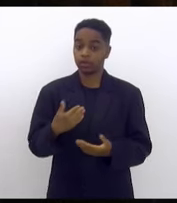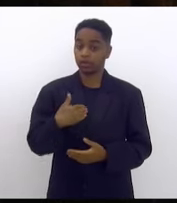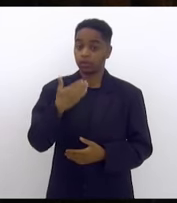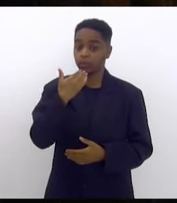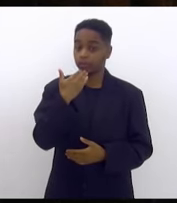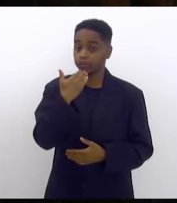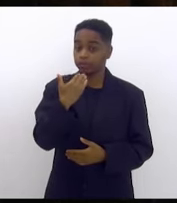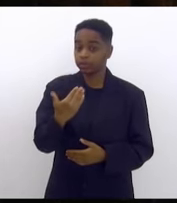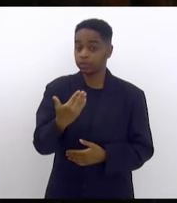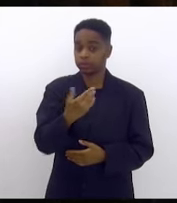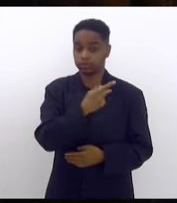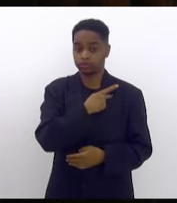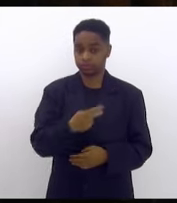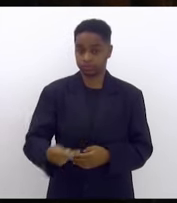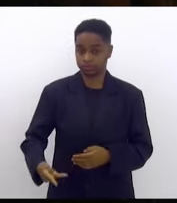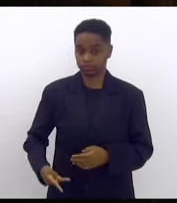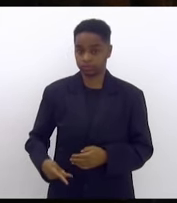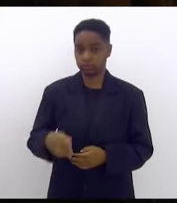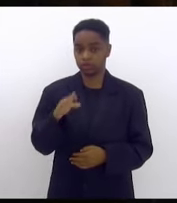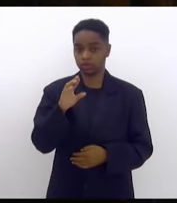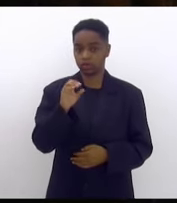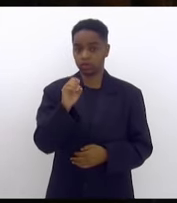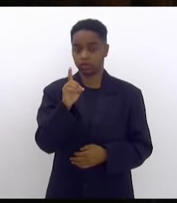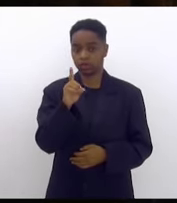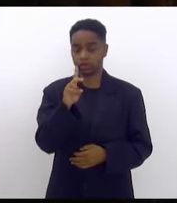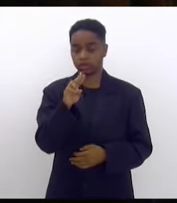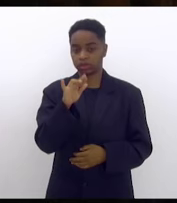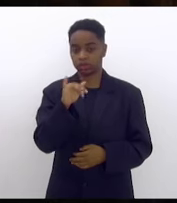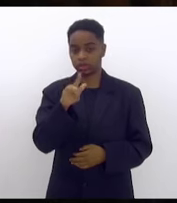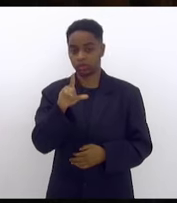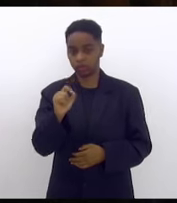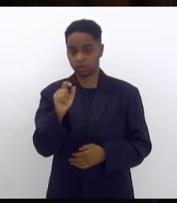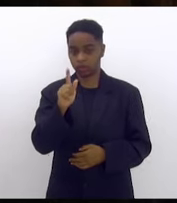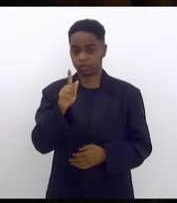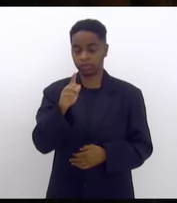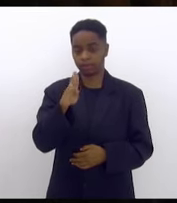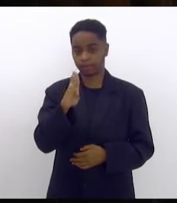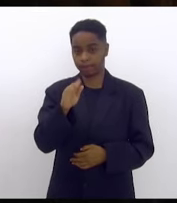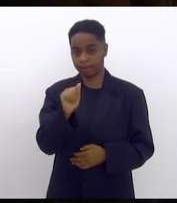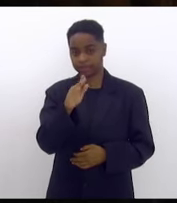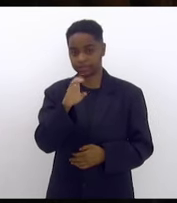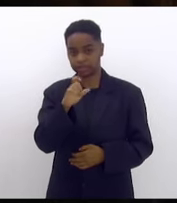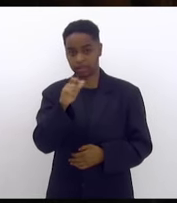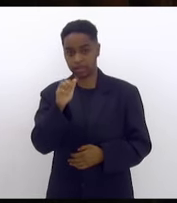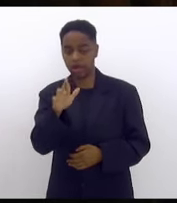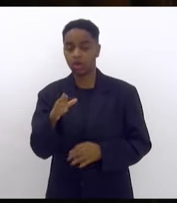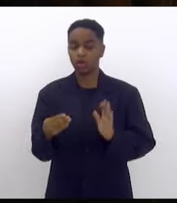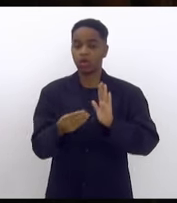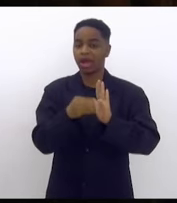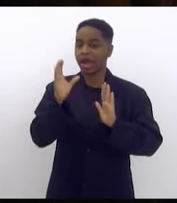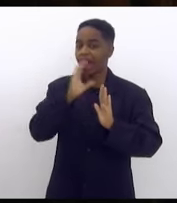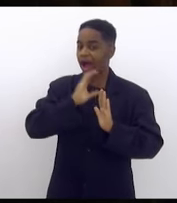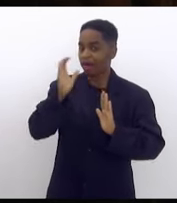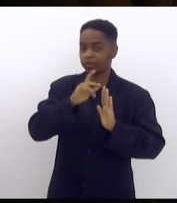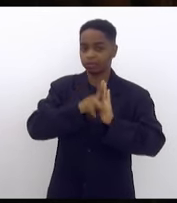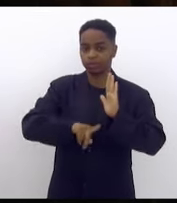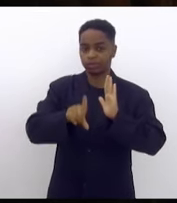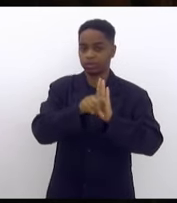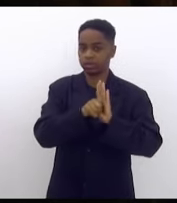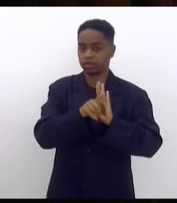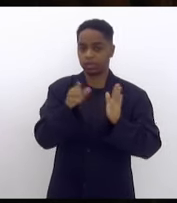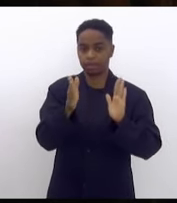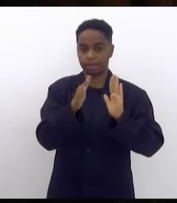ao presidente Bacelar urgência nesse PL para que coloque na pauta e pedindo